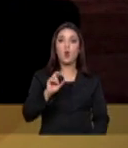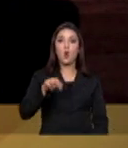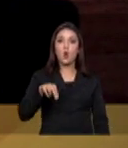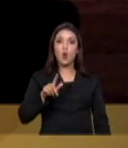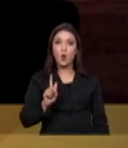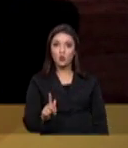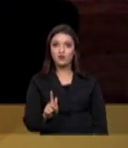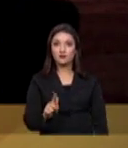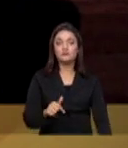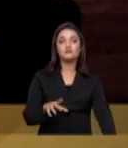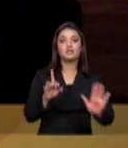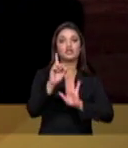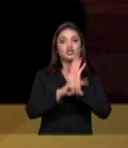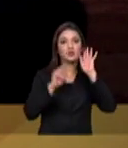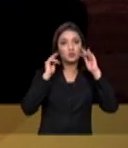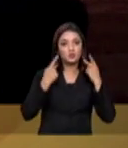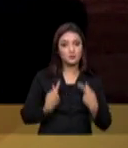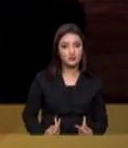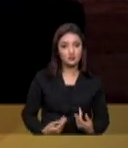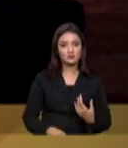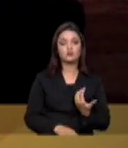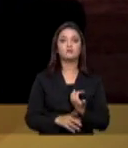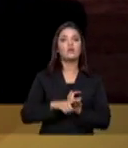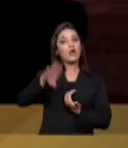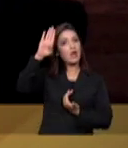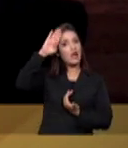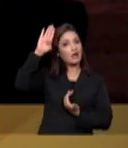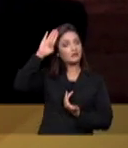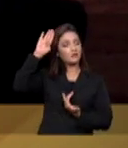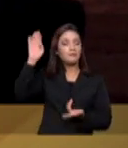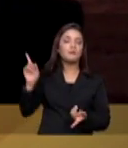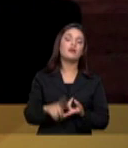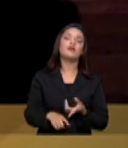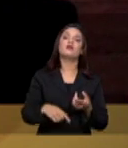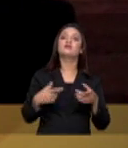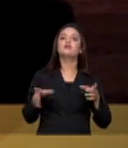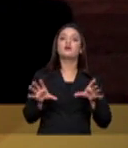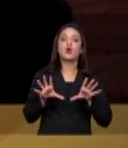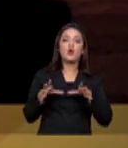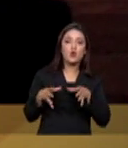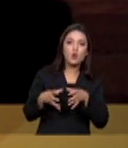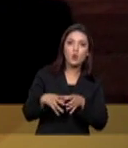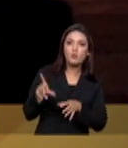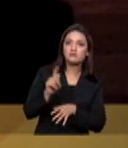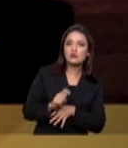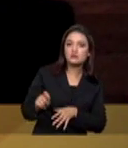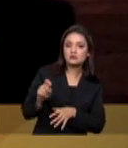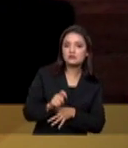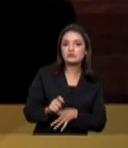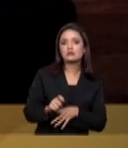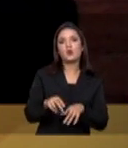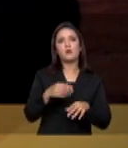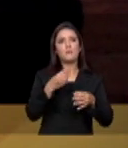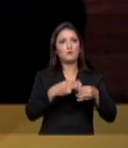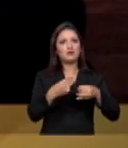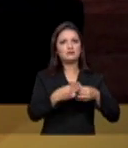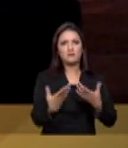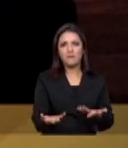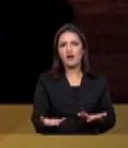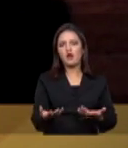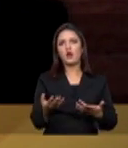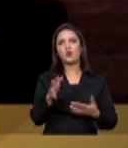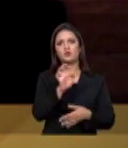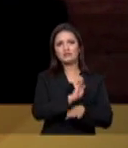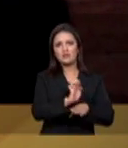de direitos humanos academias entidades e empresas estaduais e municipais